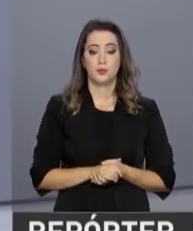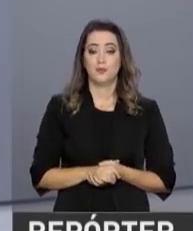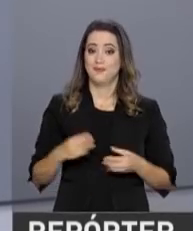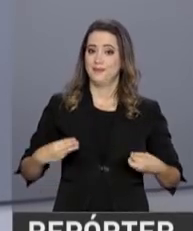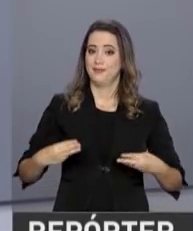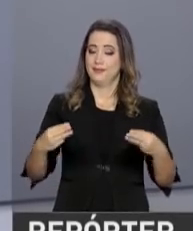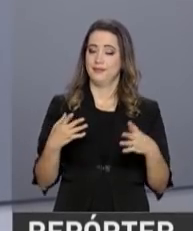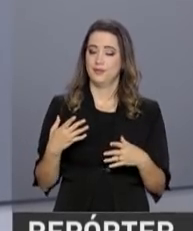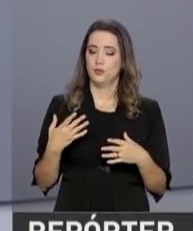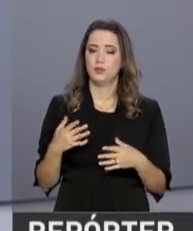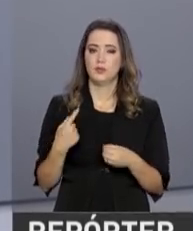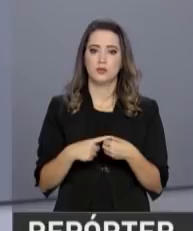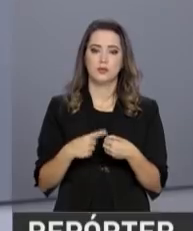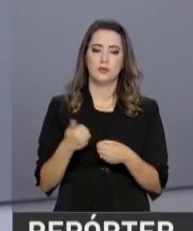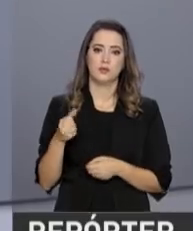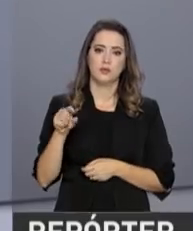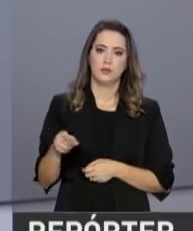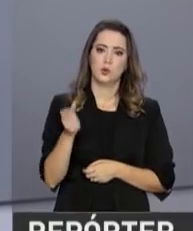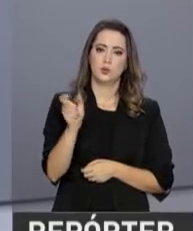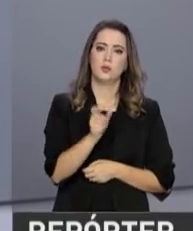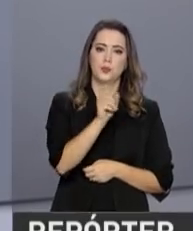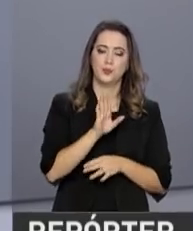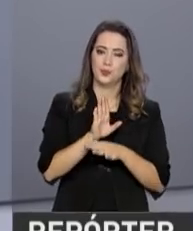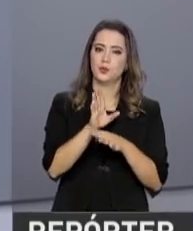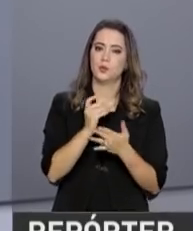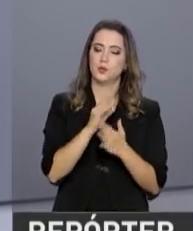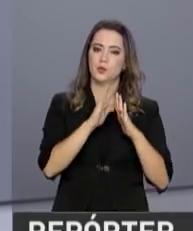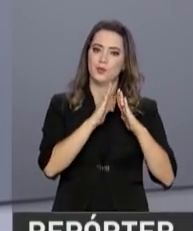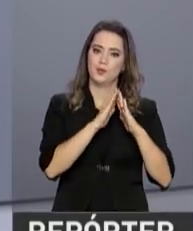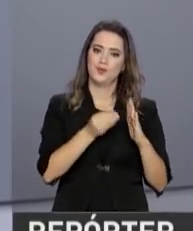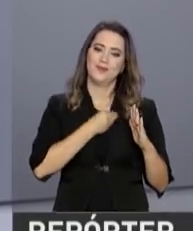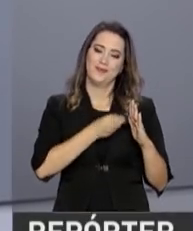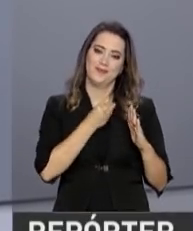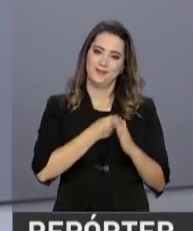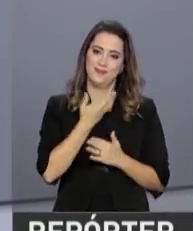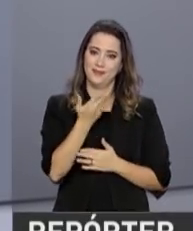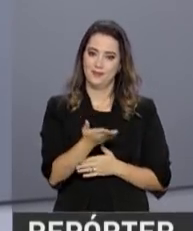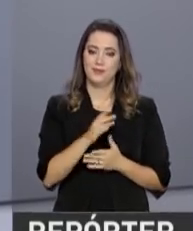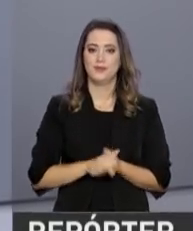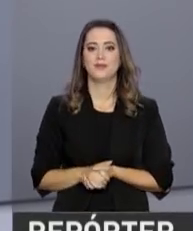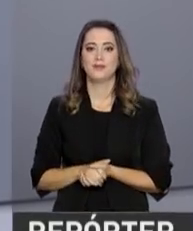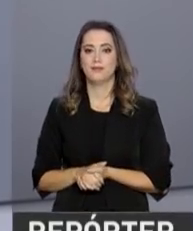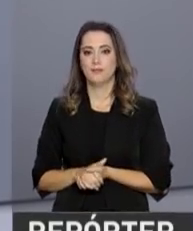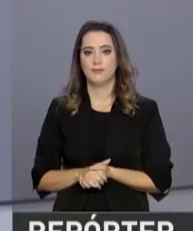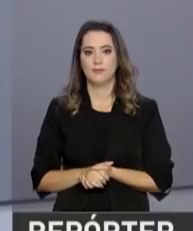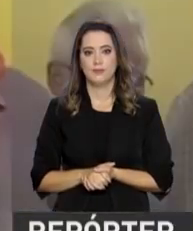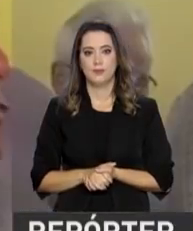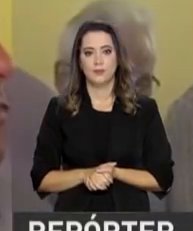Ministério das Cidades, cerca de 18 mil pessoas foram beneficiadas com a entrega de moradias pelo programa.